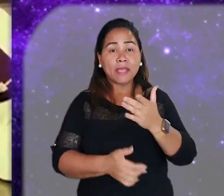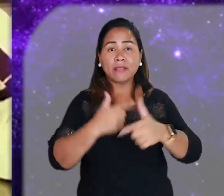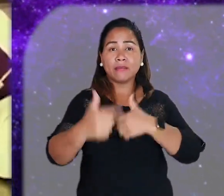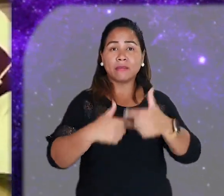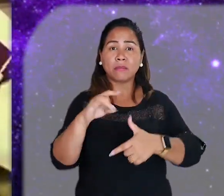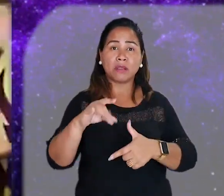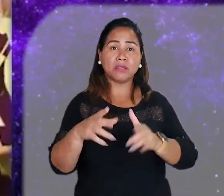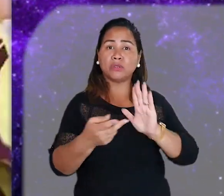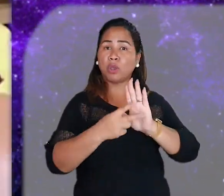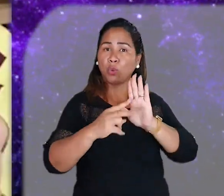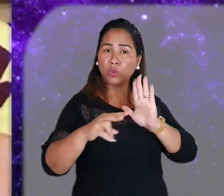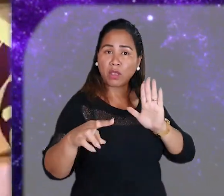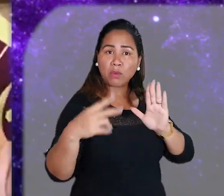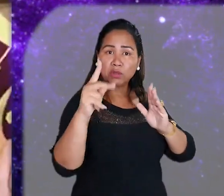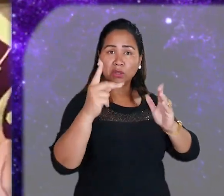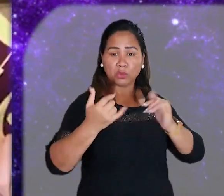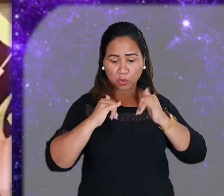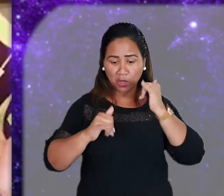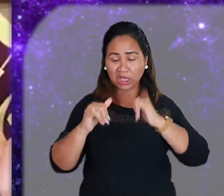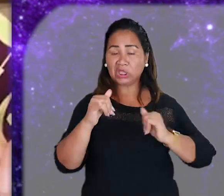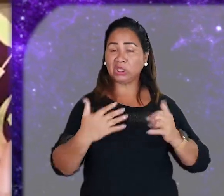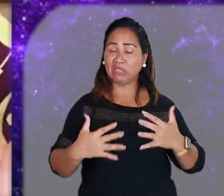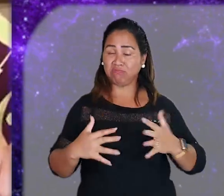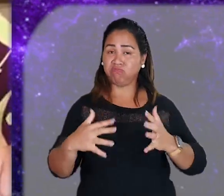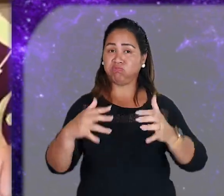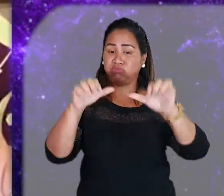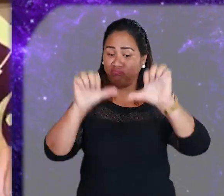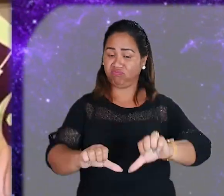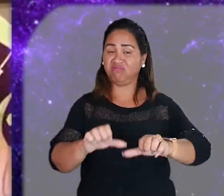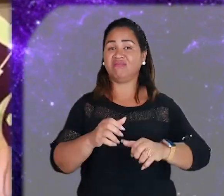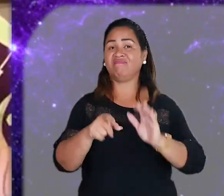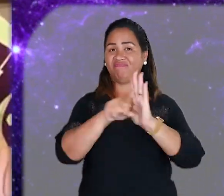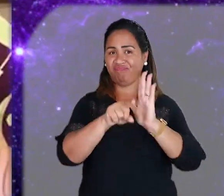que validou ainda mais como você já se sentia